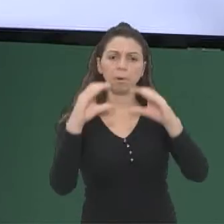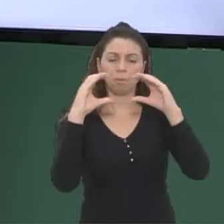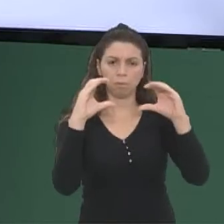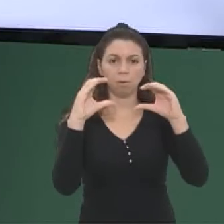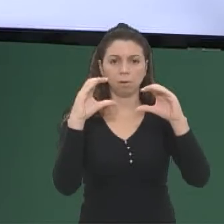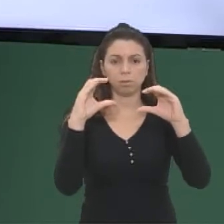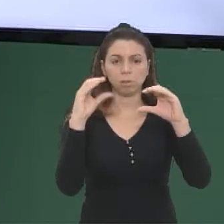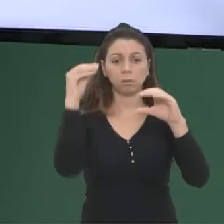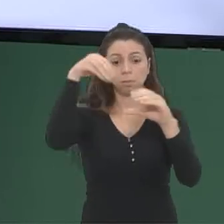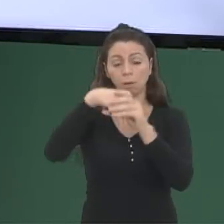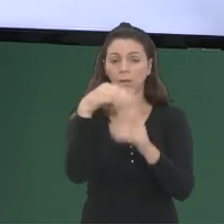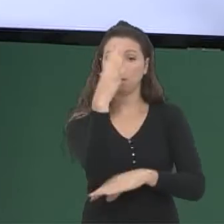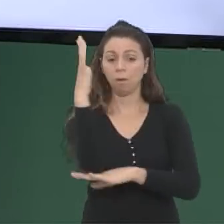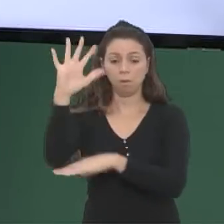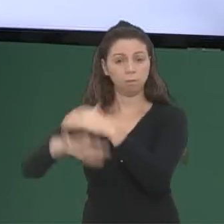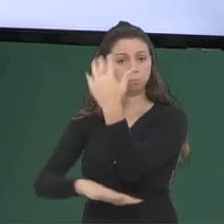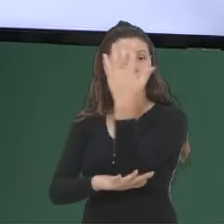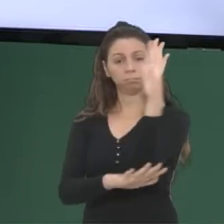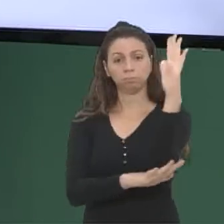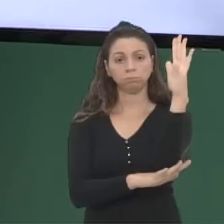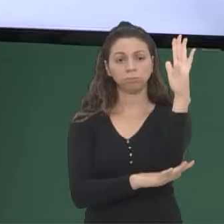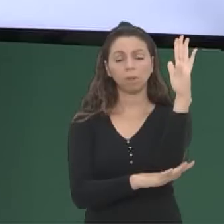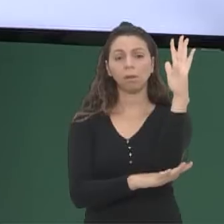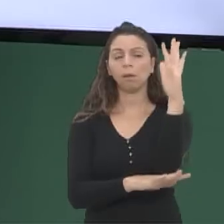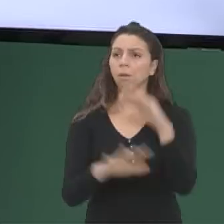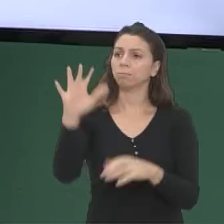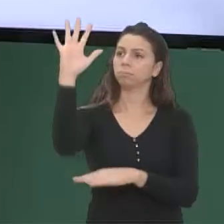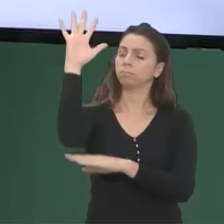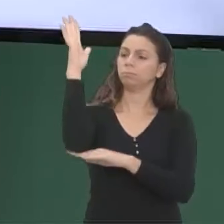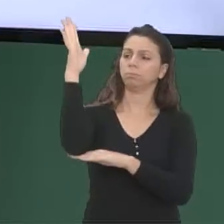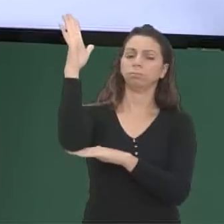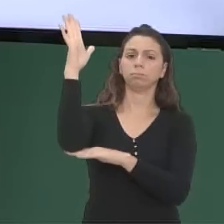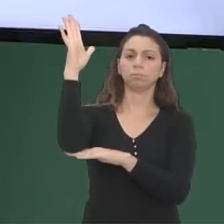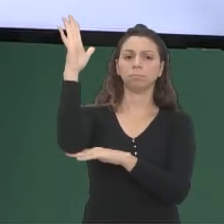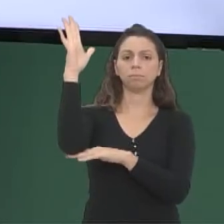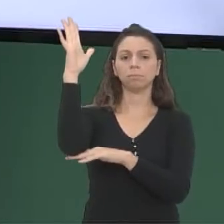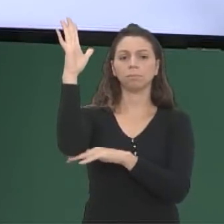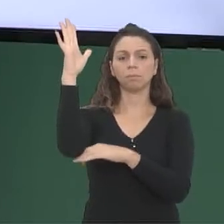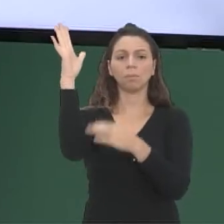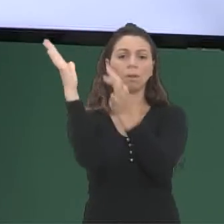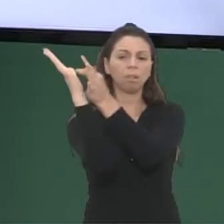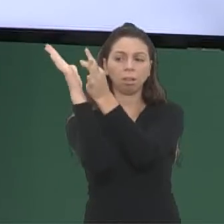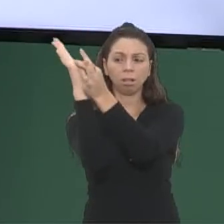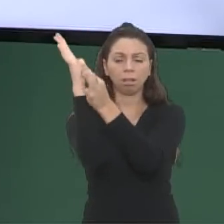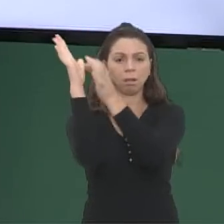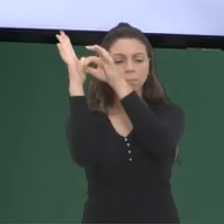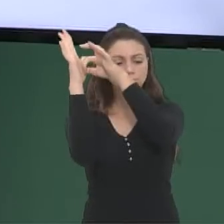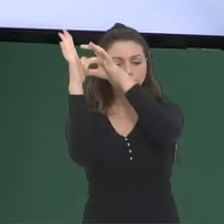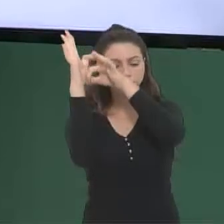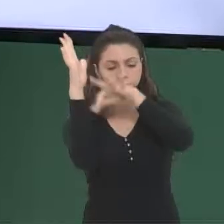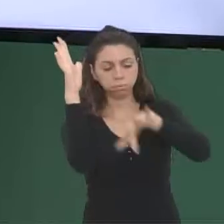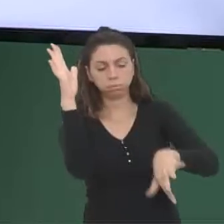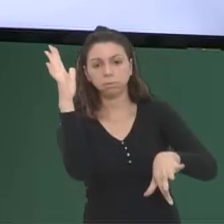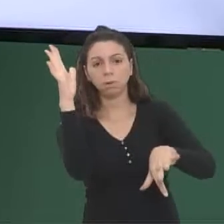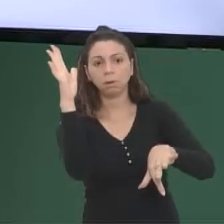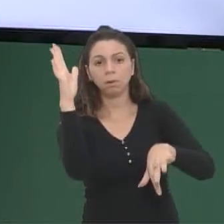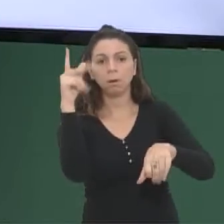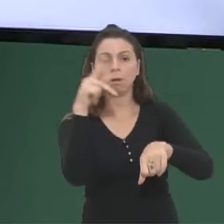floresta e de repente caiu uma semente de uma planta entre essas rochas. Essa planta, se ela